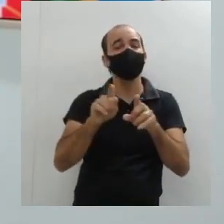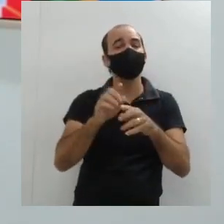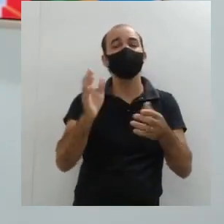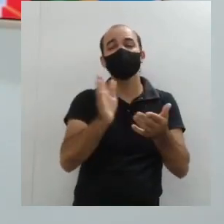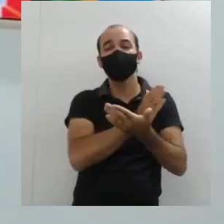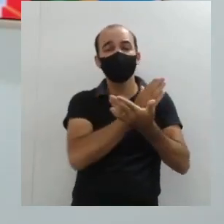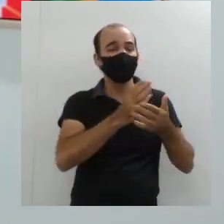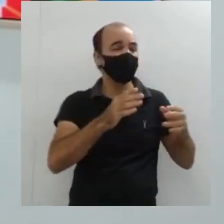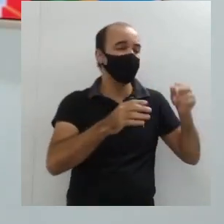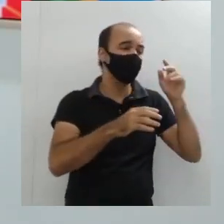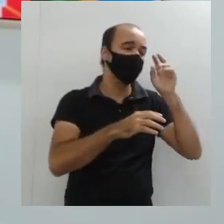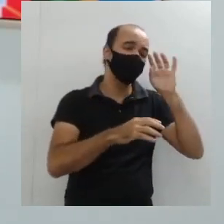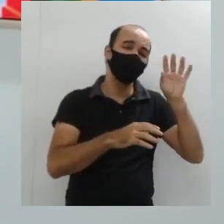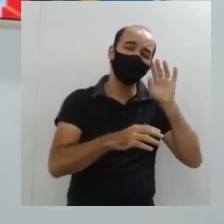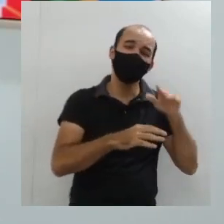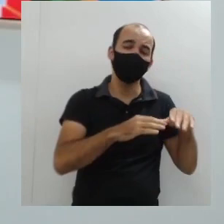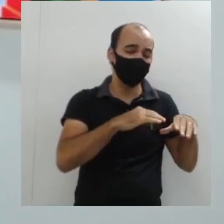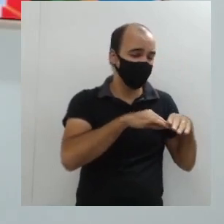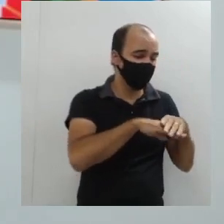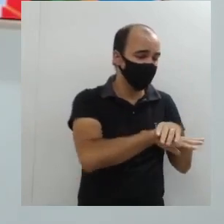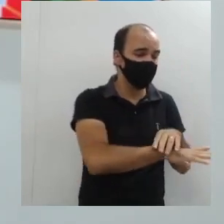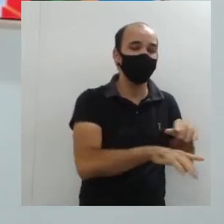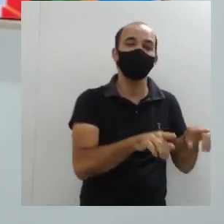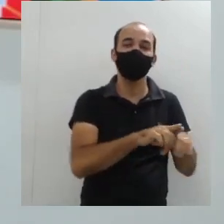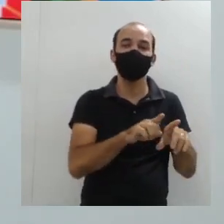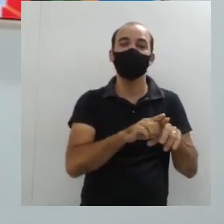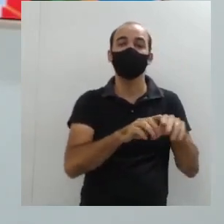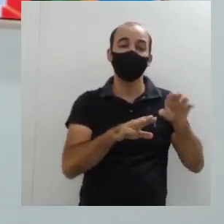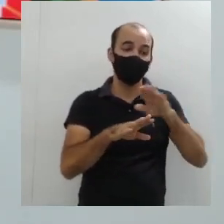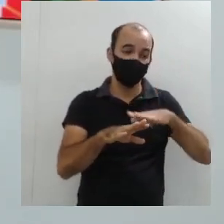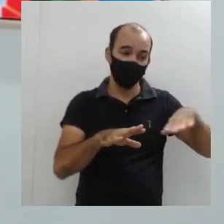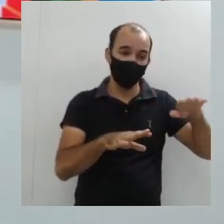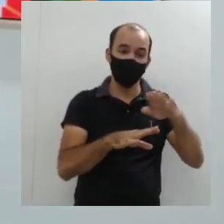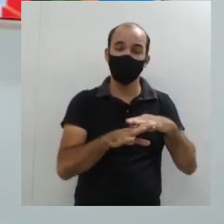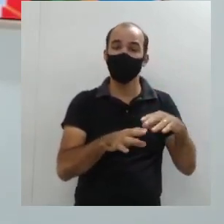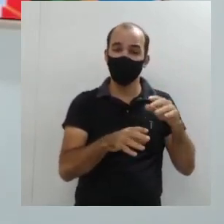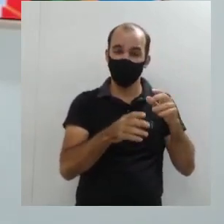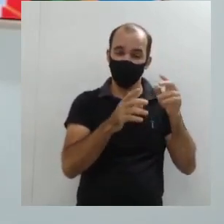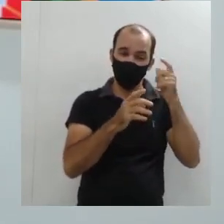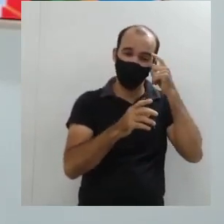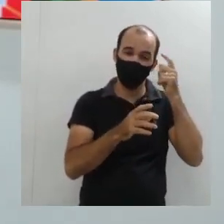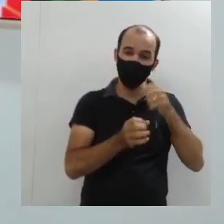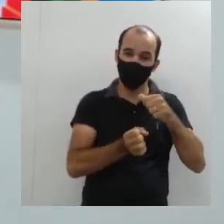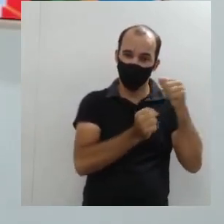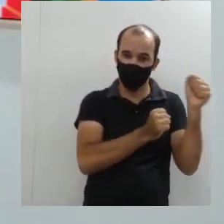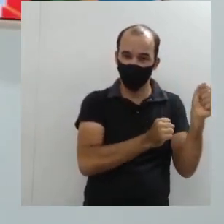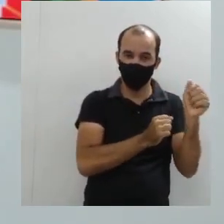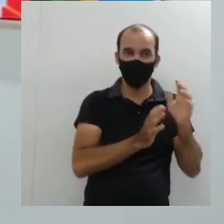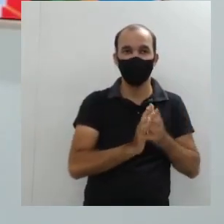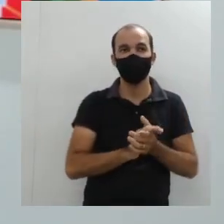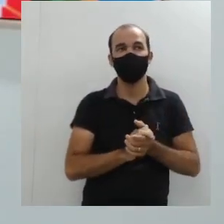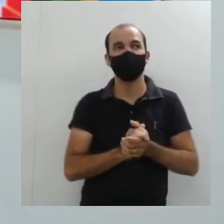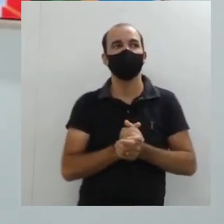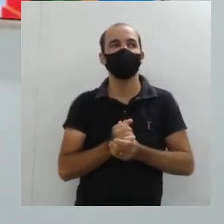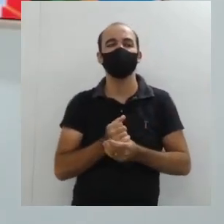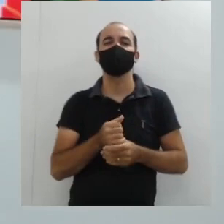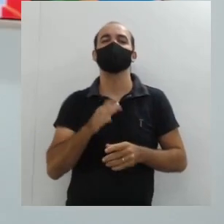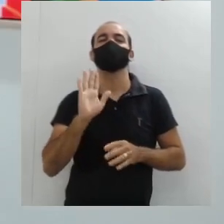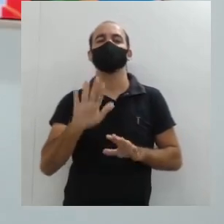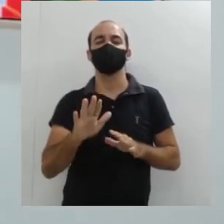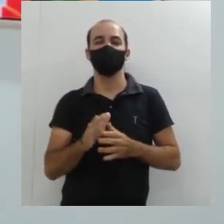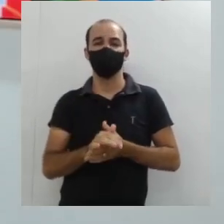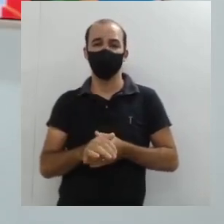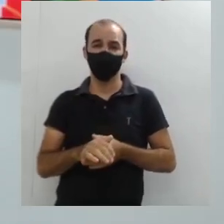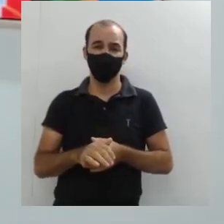ou até mesmo pelo poder. Eu achei bem interessante essa questão. Vamos trocar todas essas palavras por uma